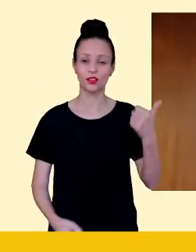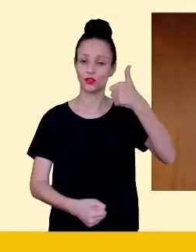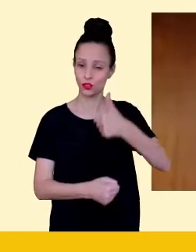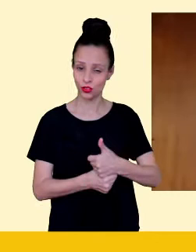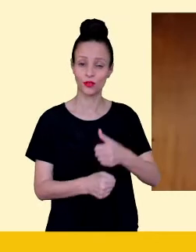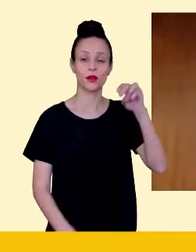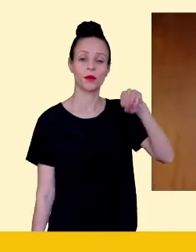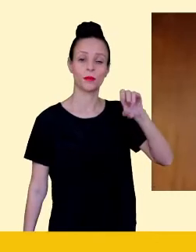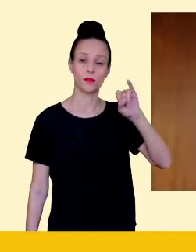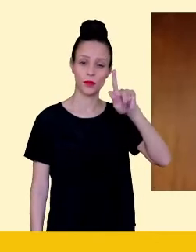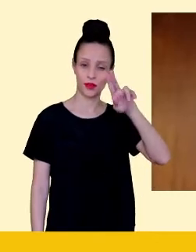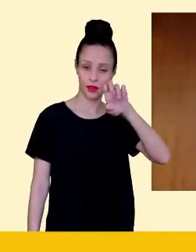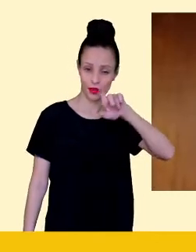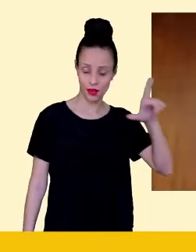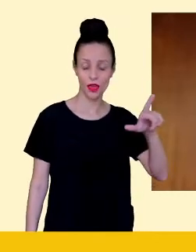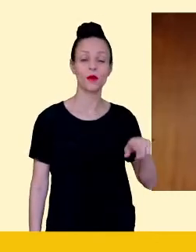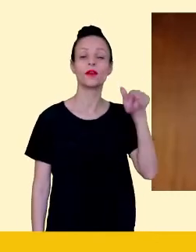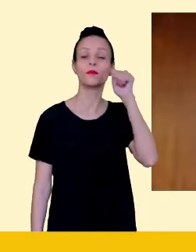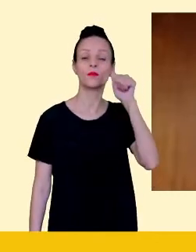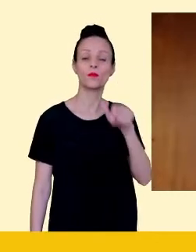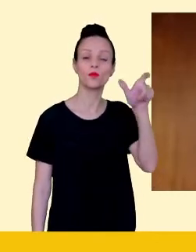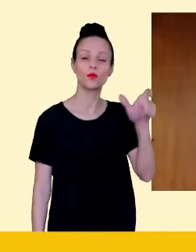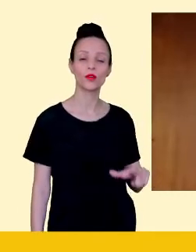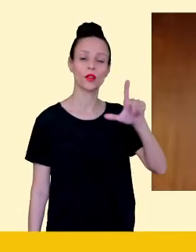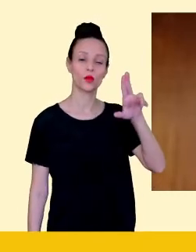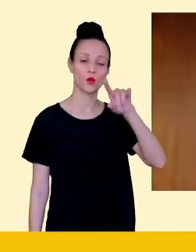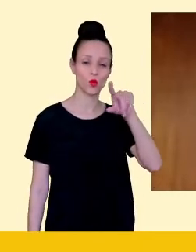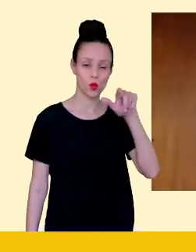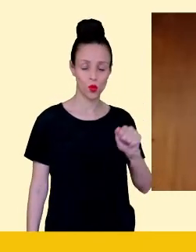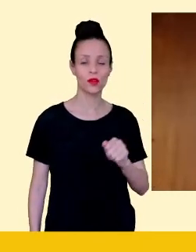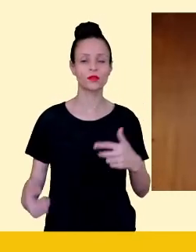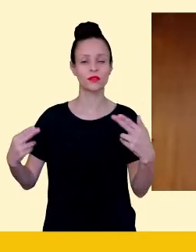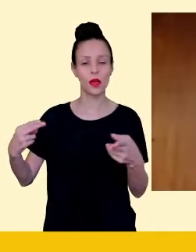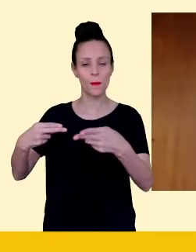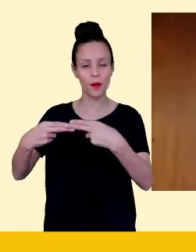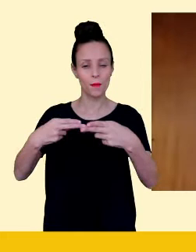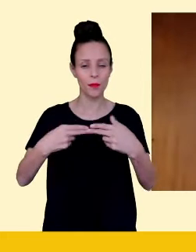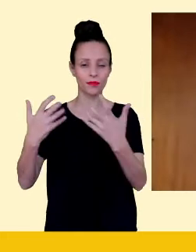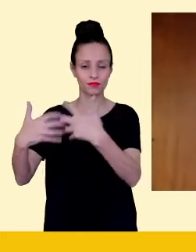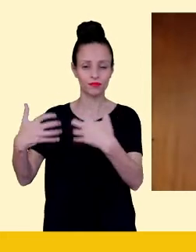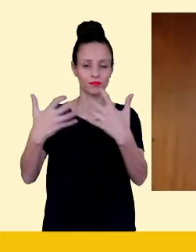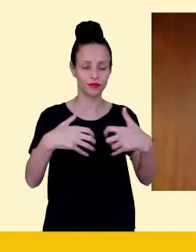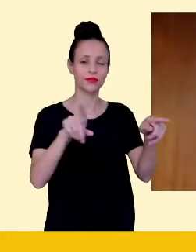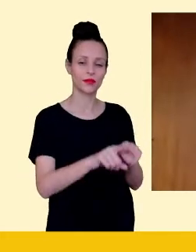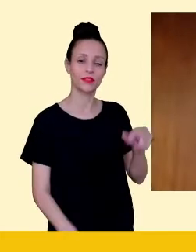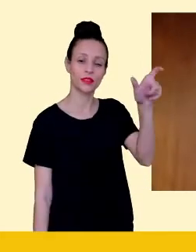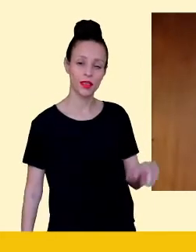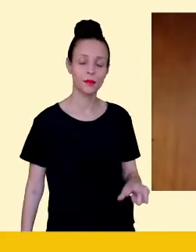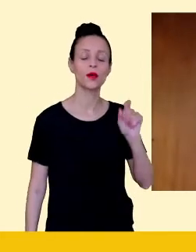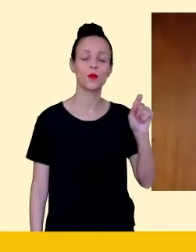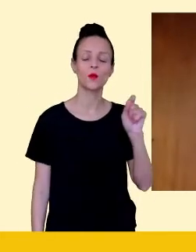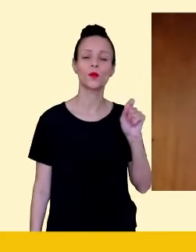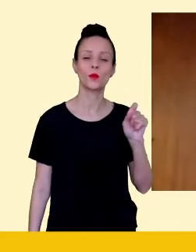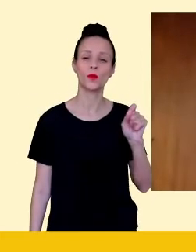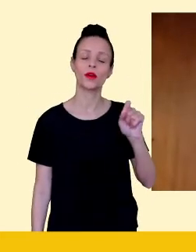da equipe, o diretor Miguel Antunes Ramos, a montadora Luísa Lana e o tradutor, mediador de entrevistas e assistente